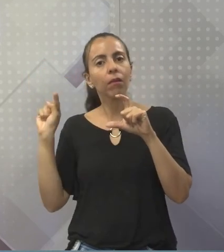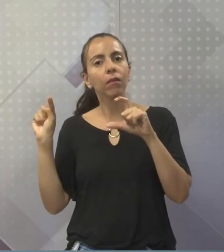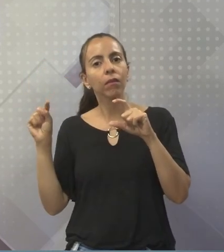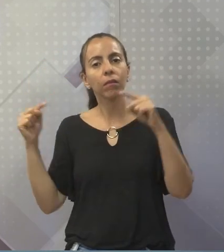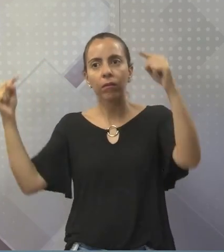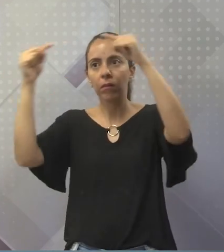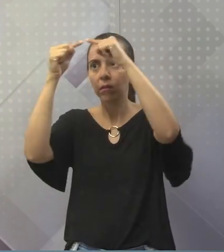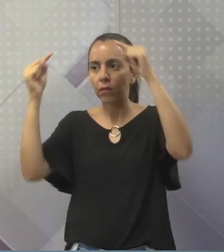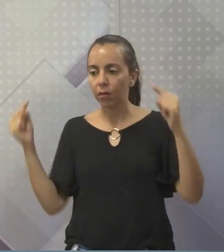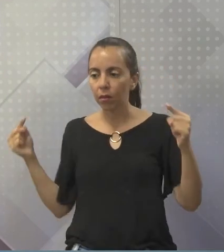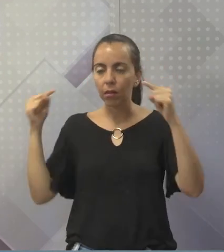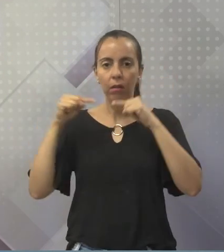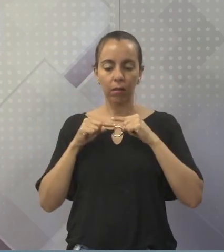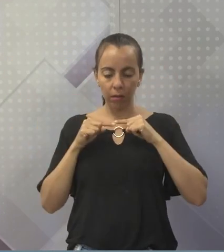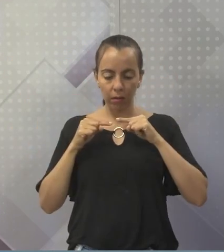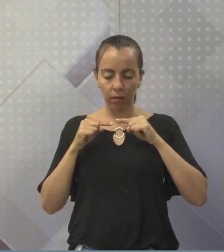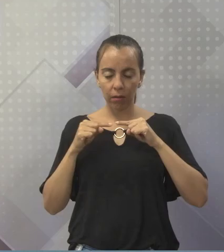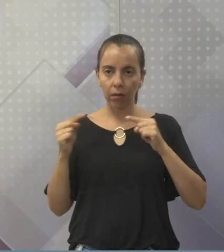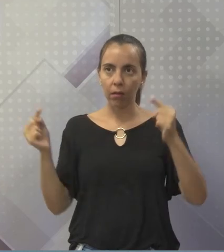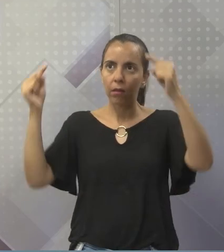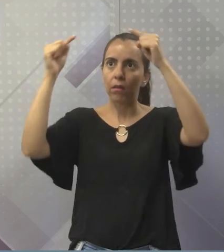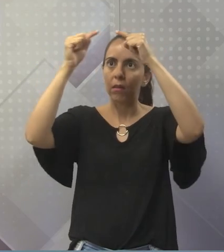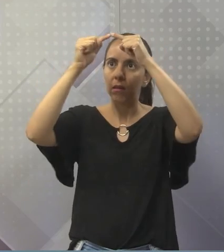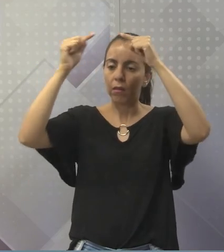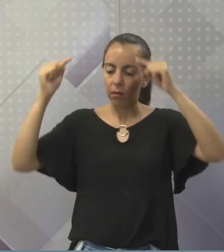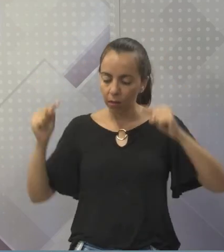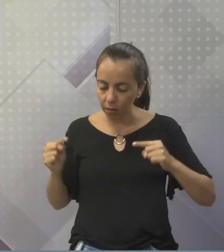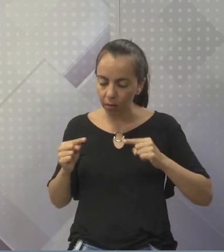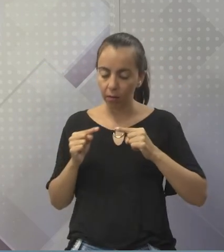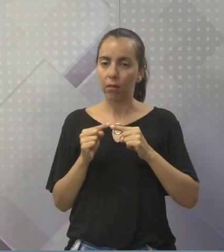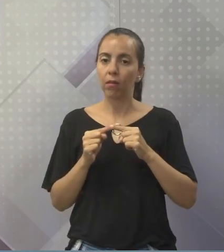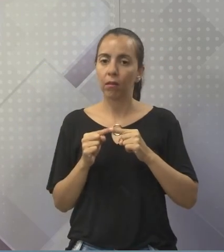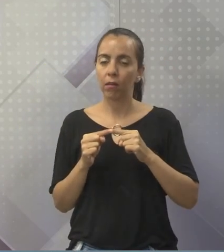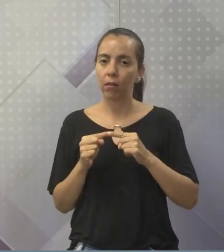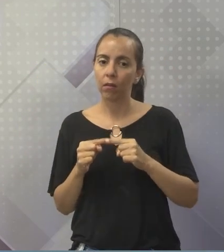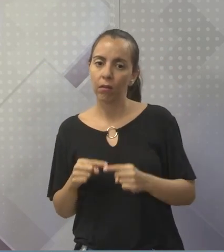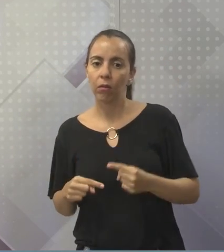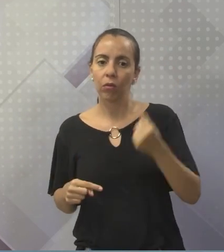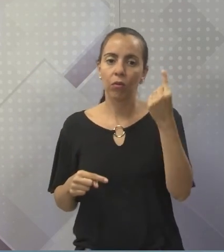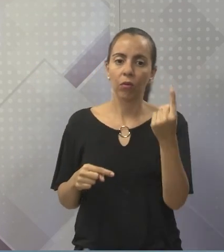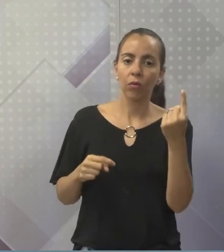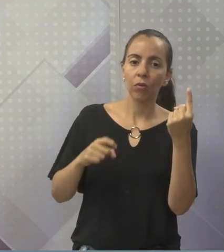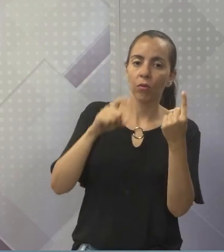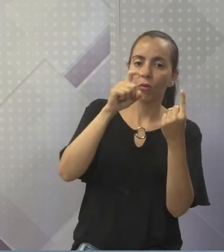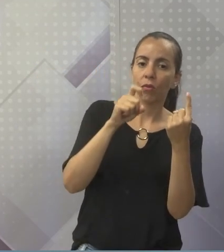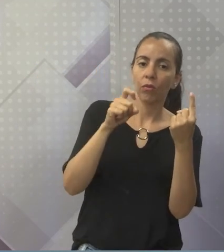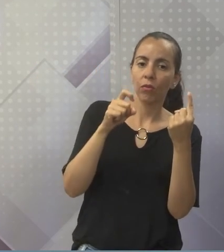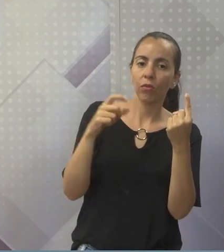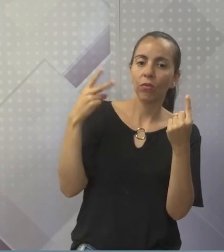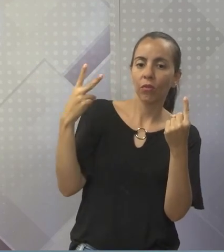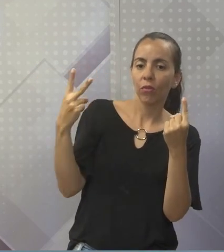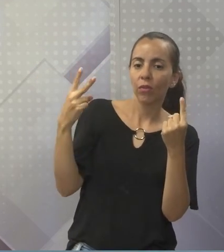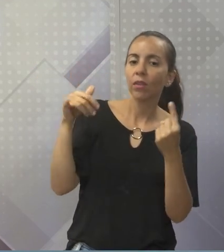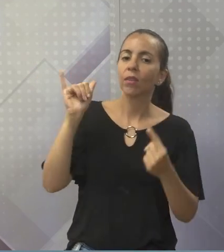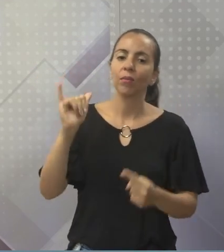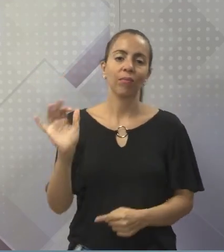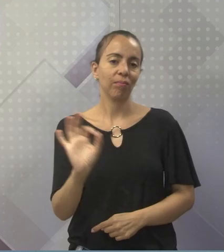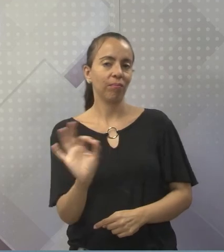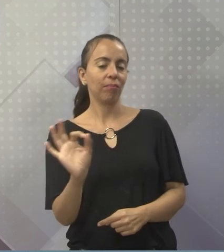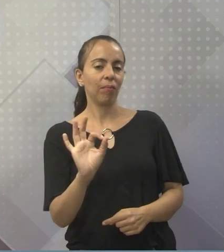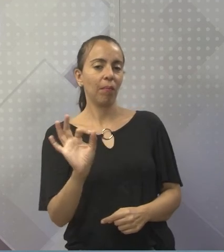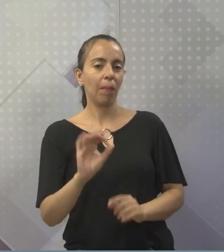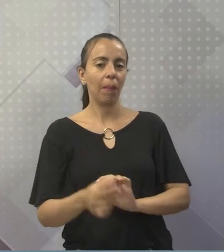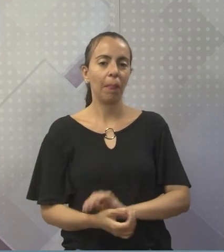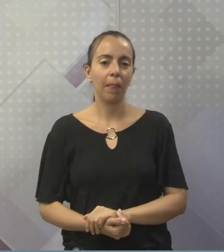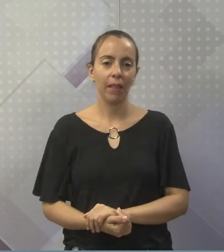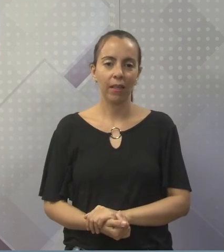número. Mas nunca um x ter dois valores em y. Se eu